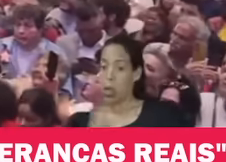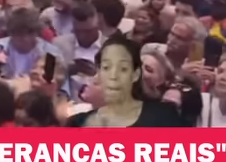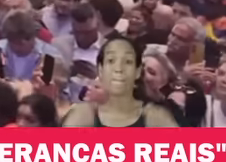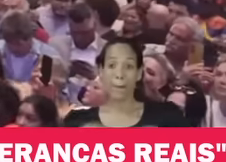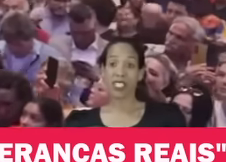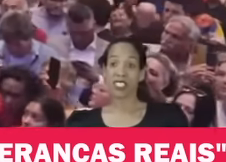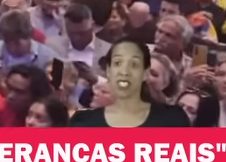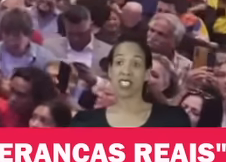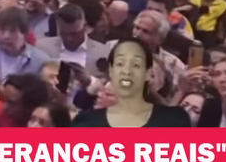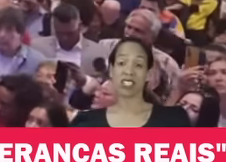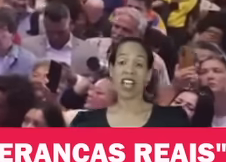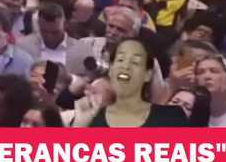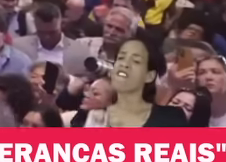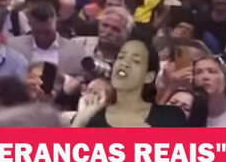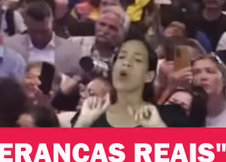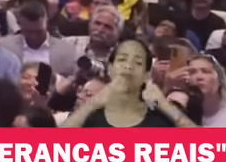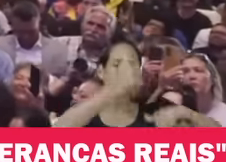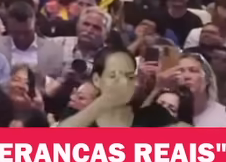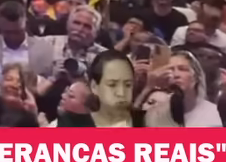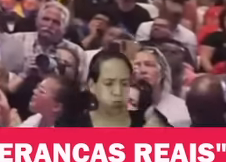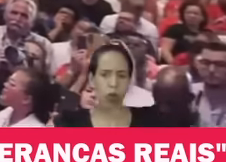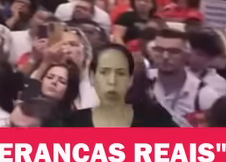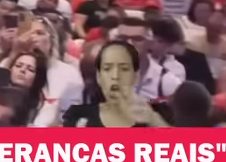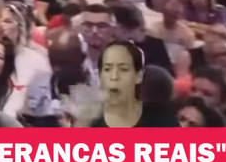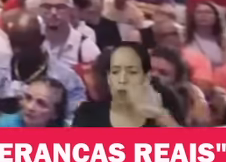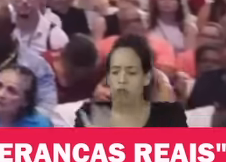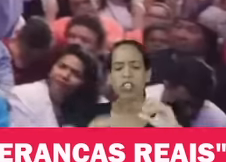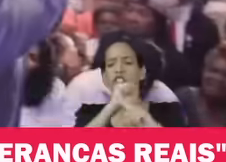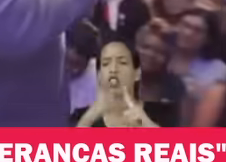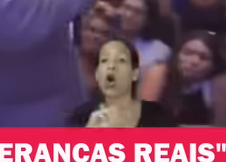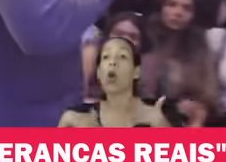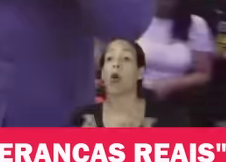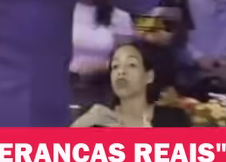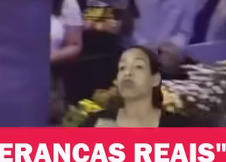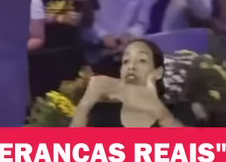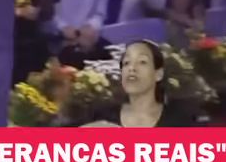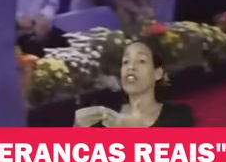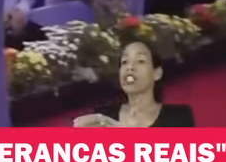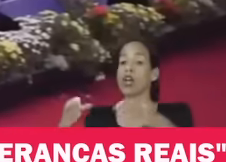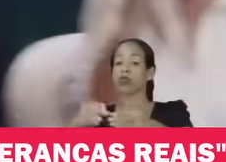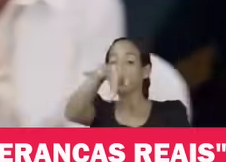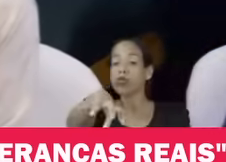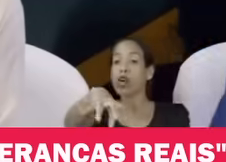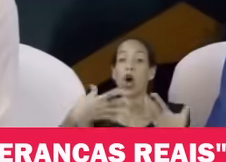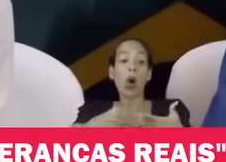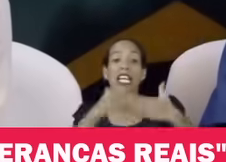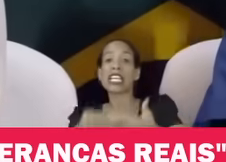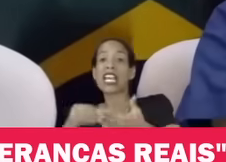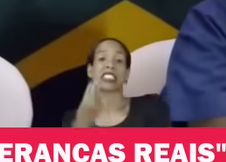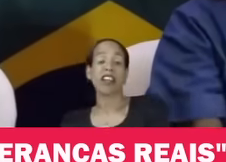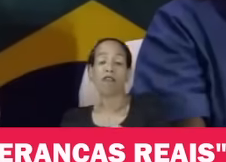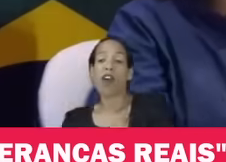precisamos voltar a fazer uma avaliação do movimento social. Qual é a liderança daquele bairro? Qual é a liderança daquela